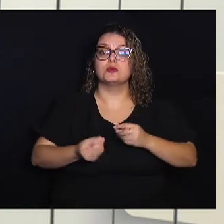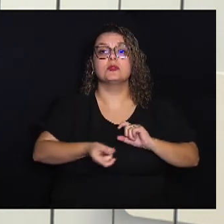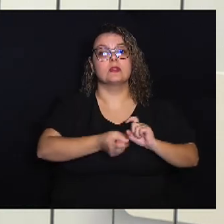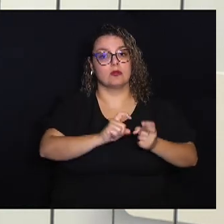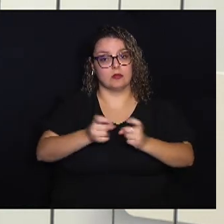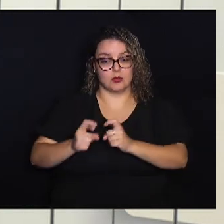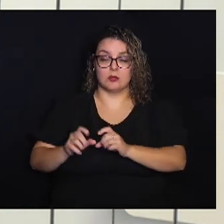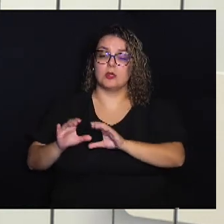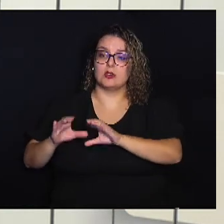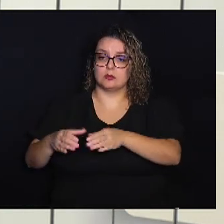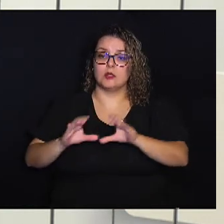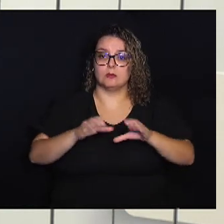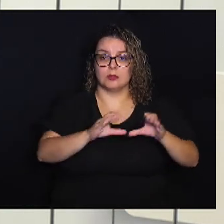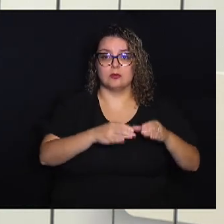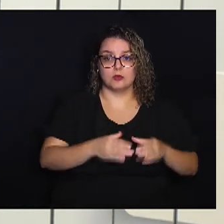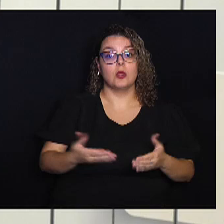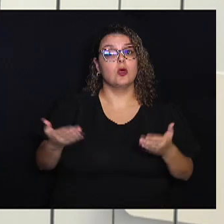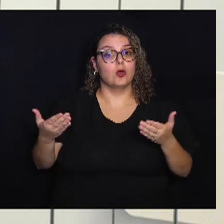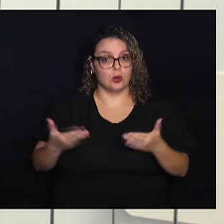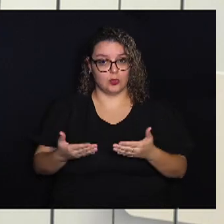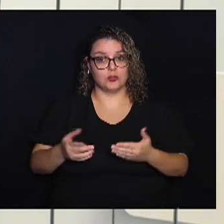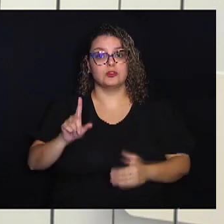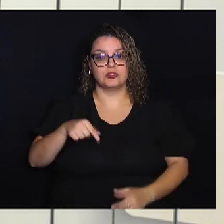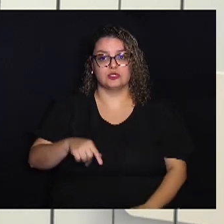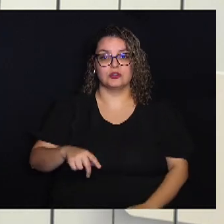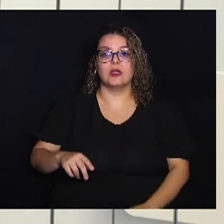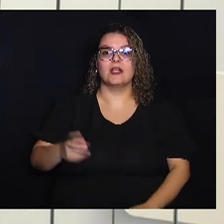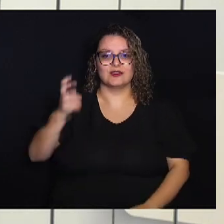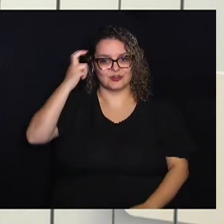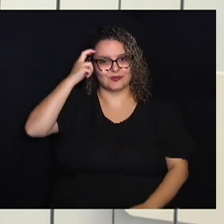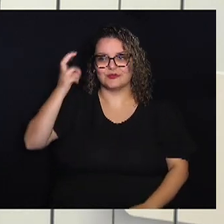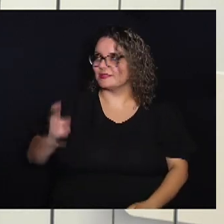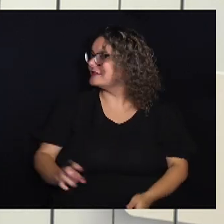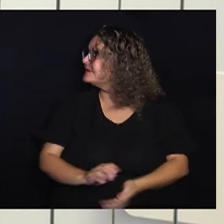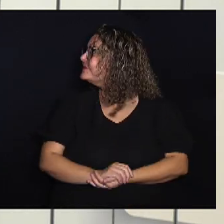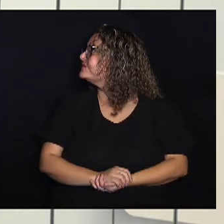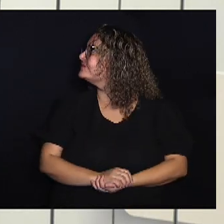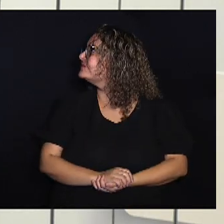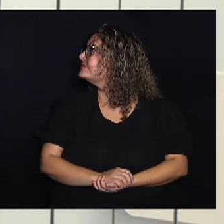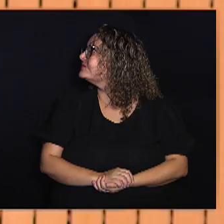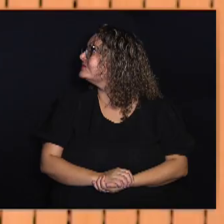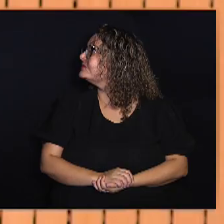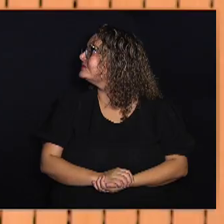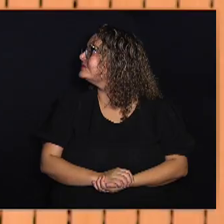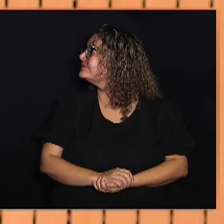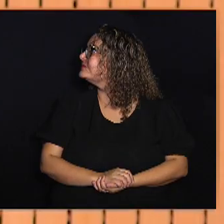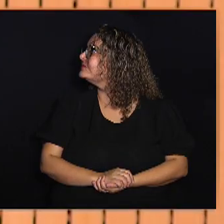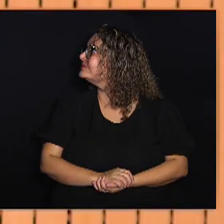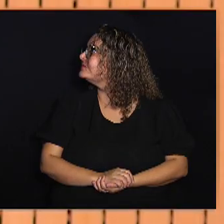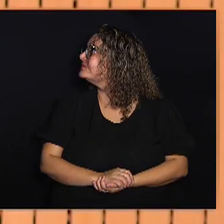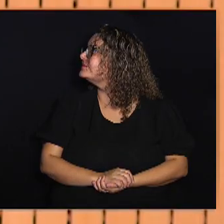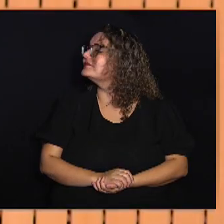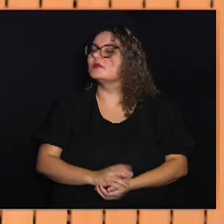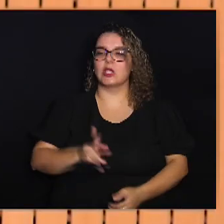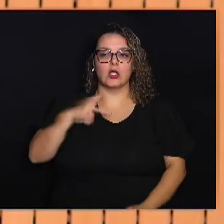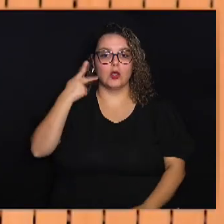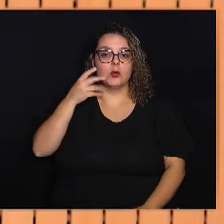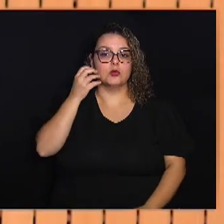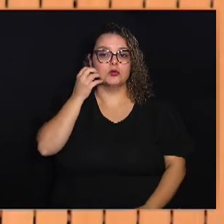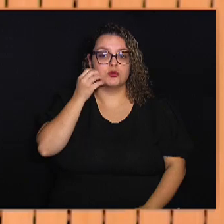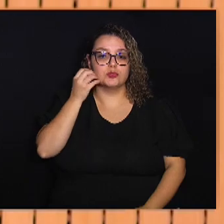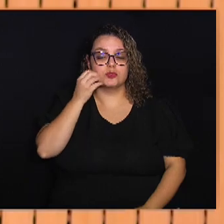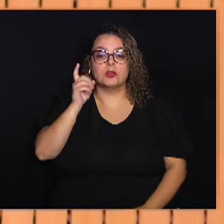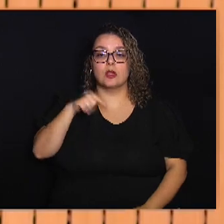reuniões das comissões. Hoje é a vez da de Cultura. O vereador Igor Diego